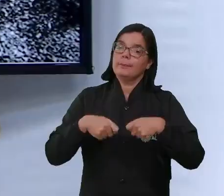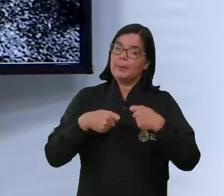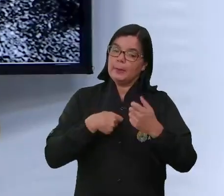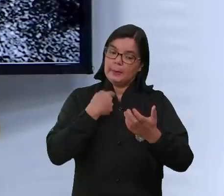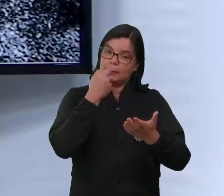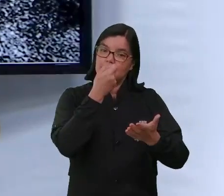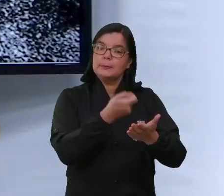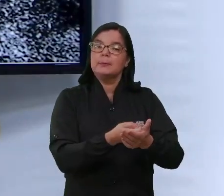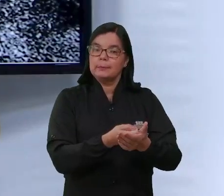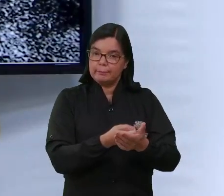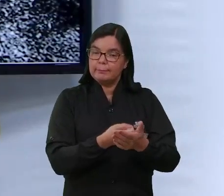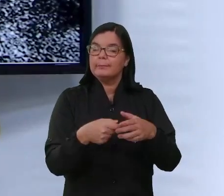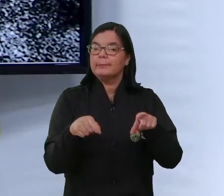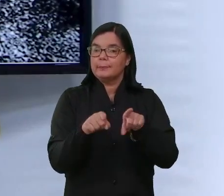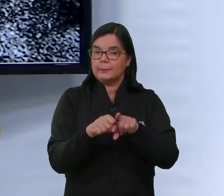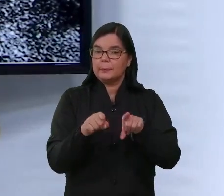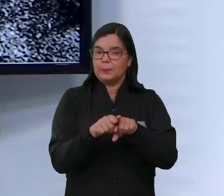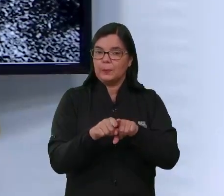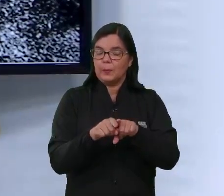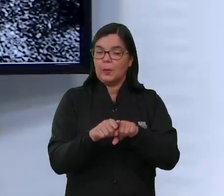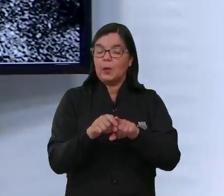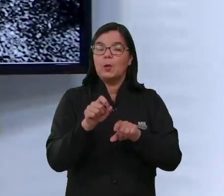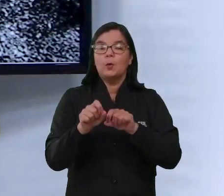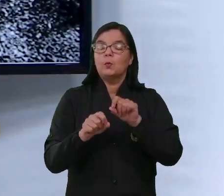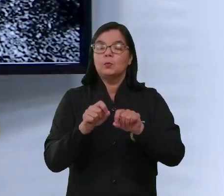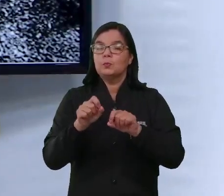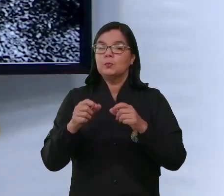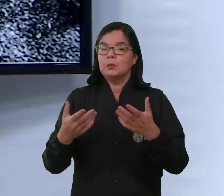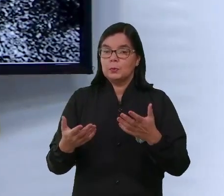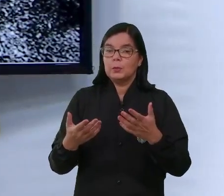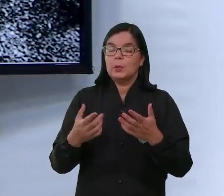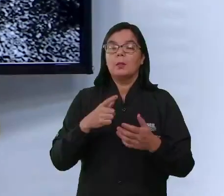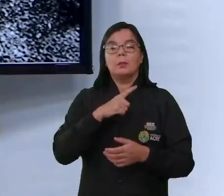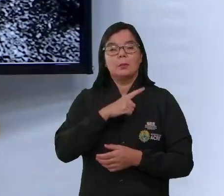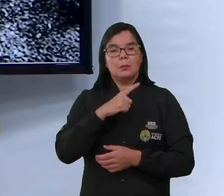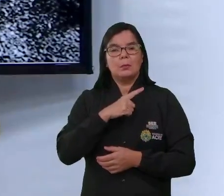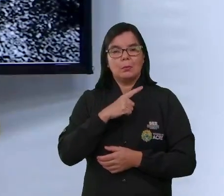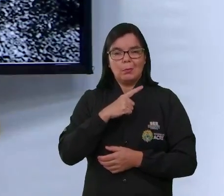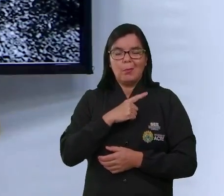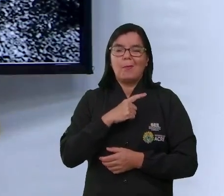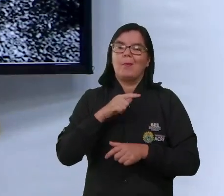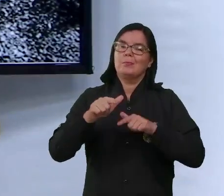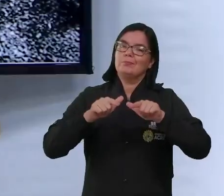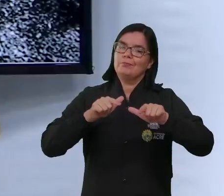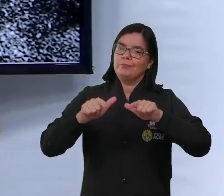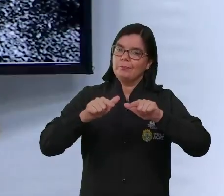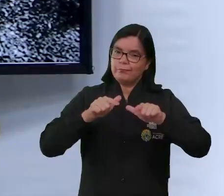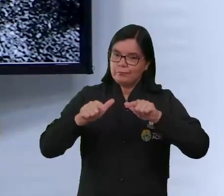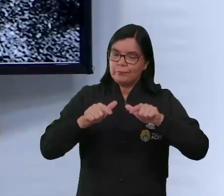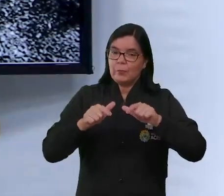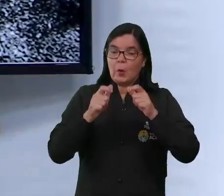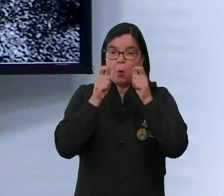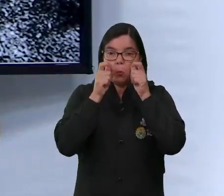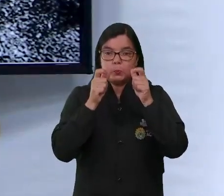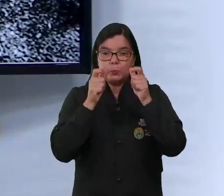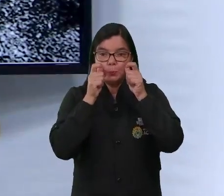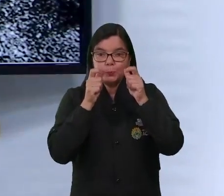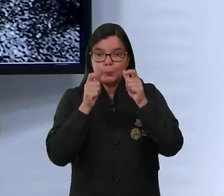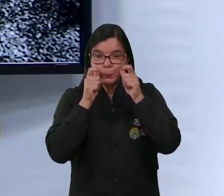ser quitada. Então ele acabava, digamos assim, tendo que se submeter aos interesses